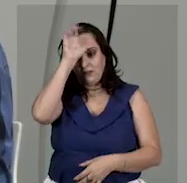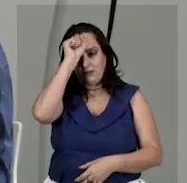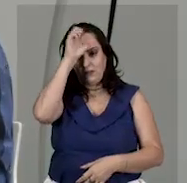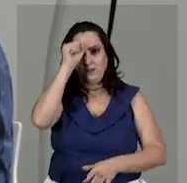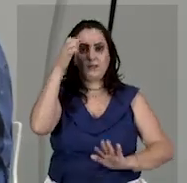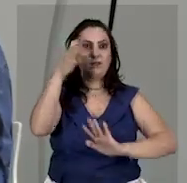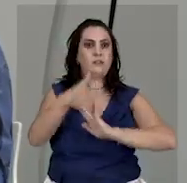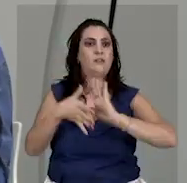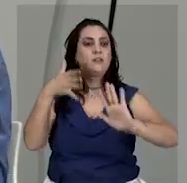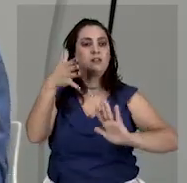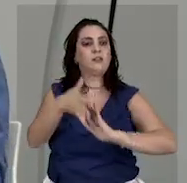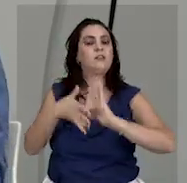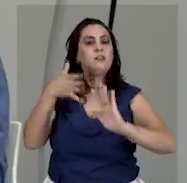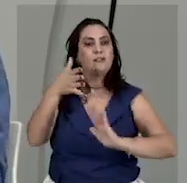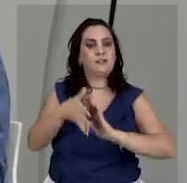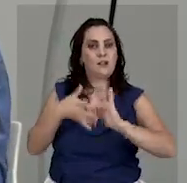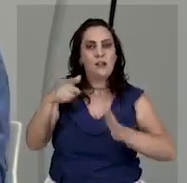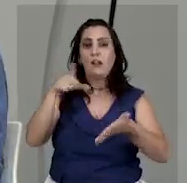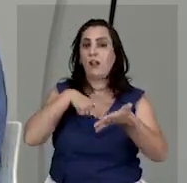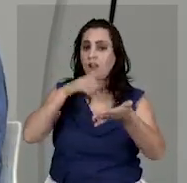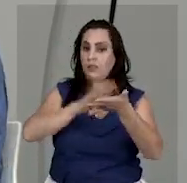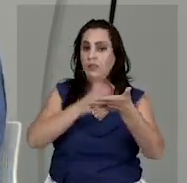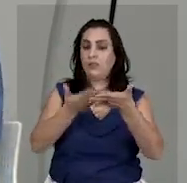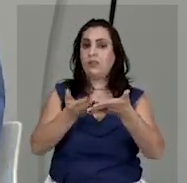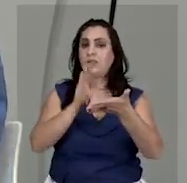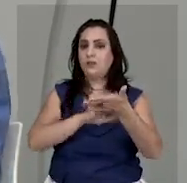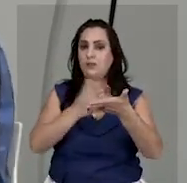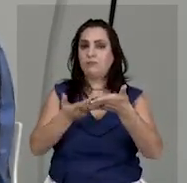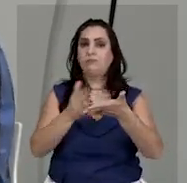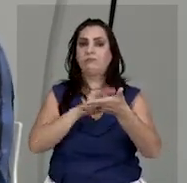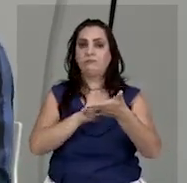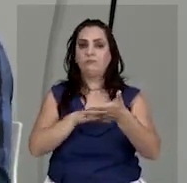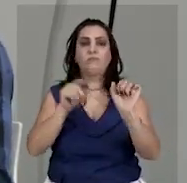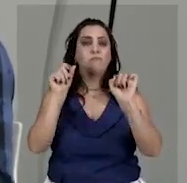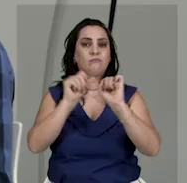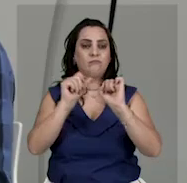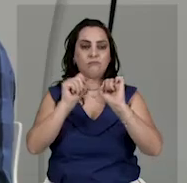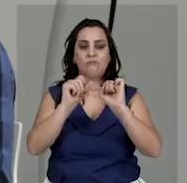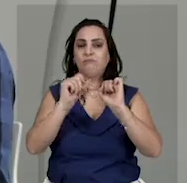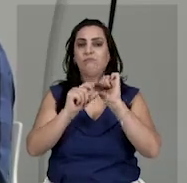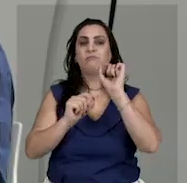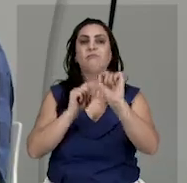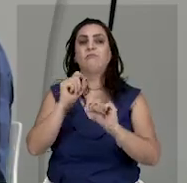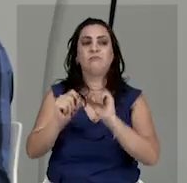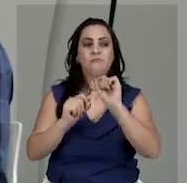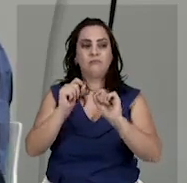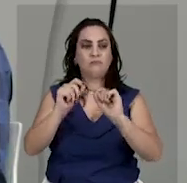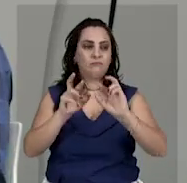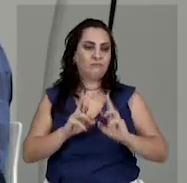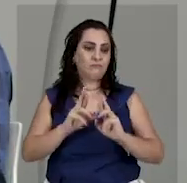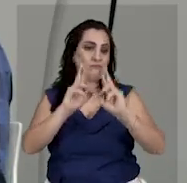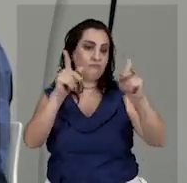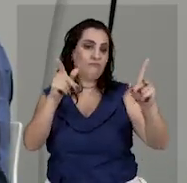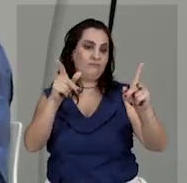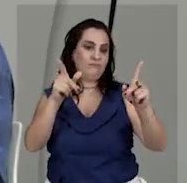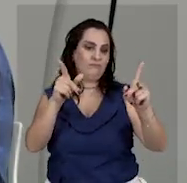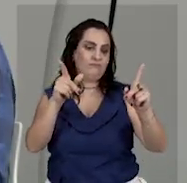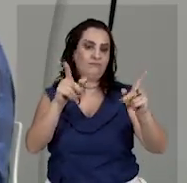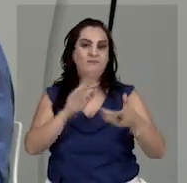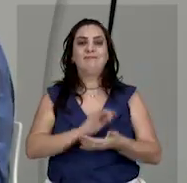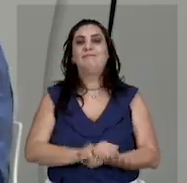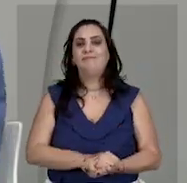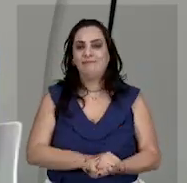sinais e terá um intérprete para fazer o processo contrário, que é o que nós vemos hoje. Então,